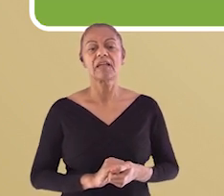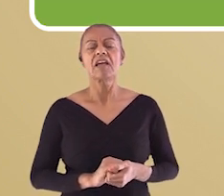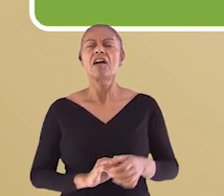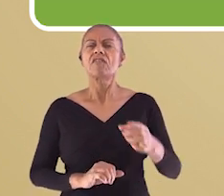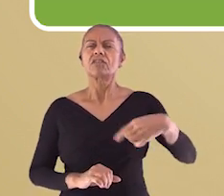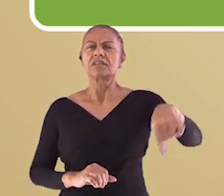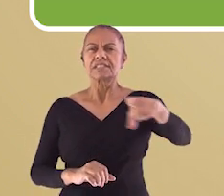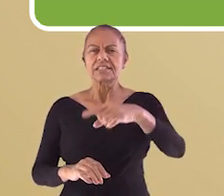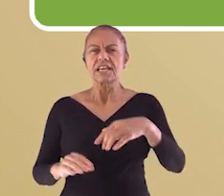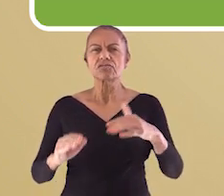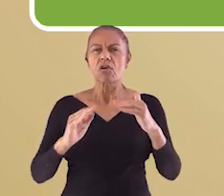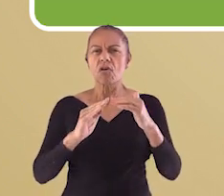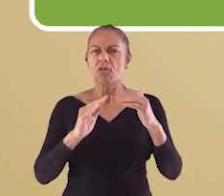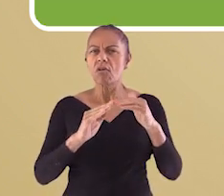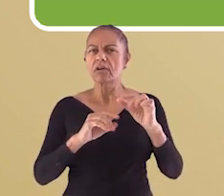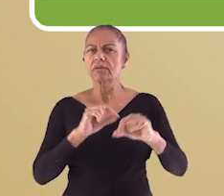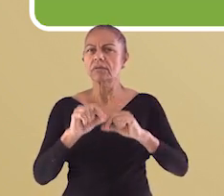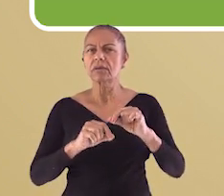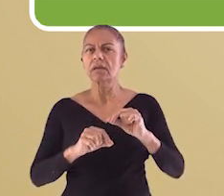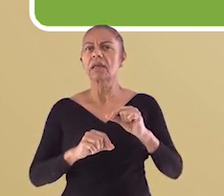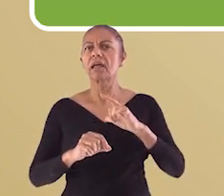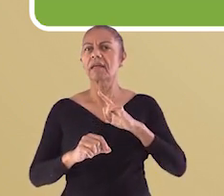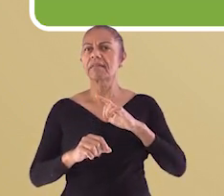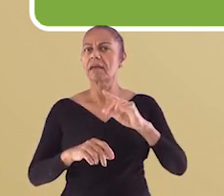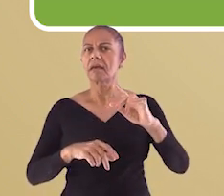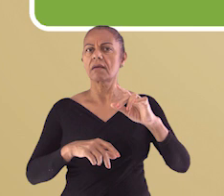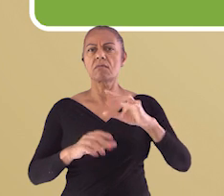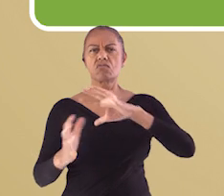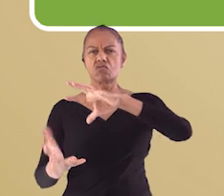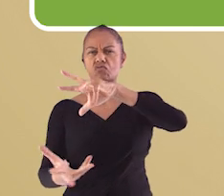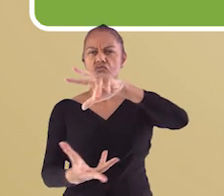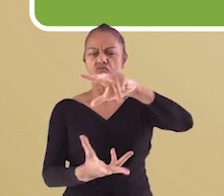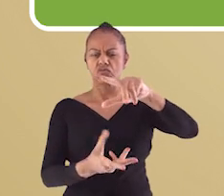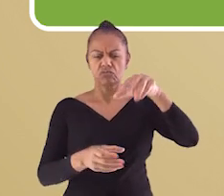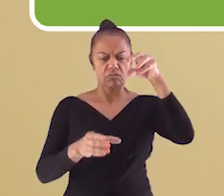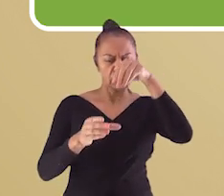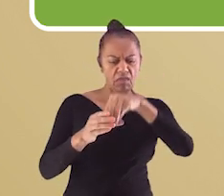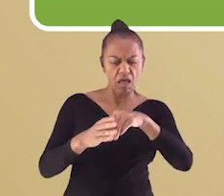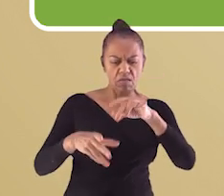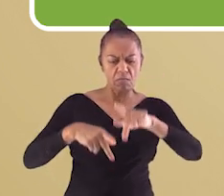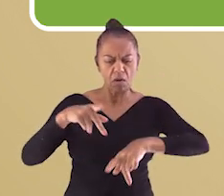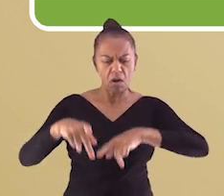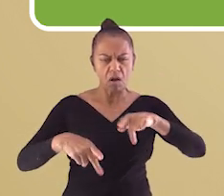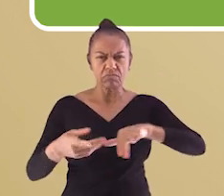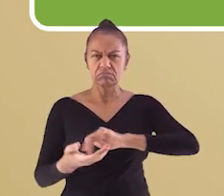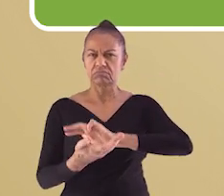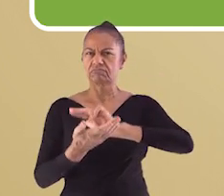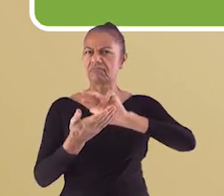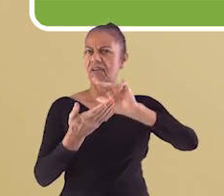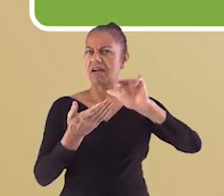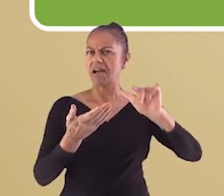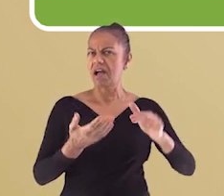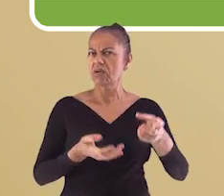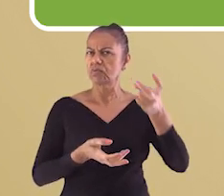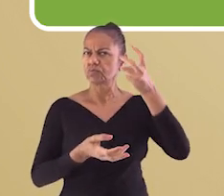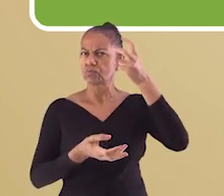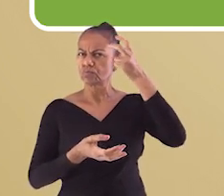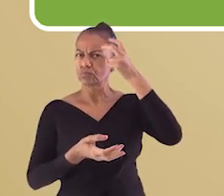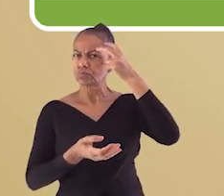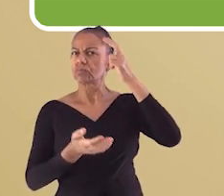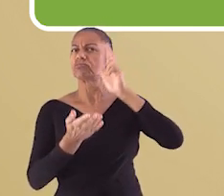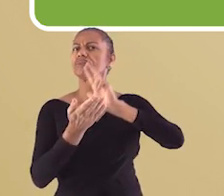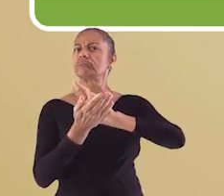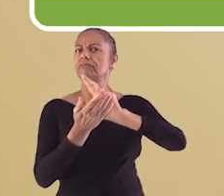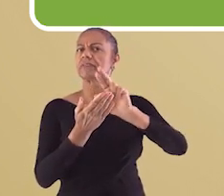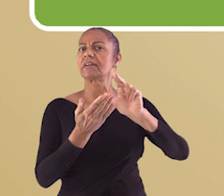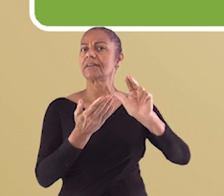sobre existirem muitos povos no mundo? Existem vários, não é mesmo? Muitos povos e muitas culturas diferentes. Apesar